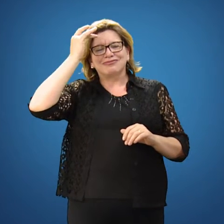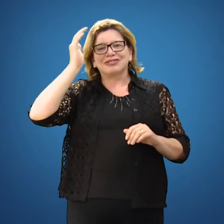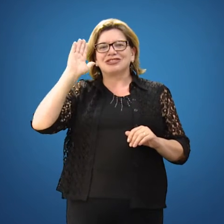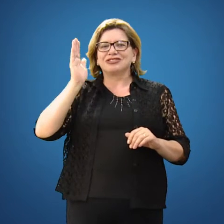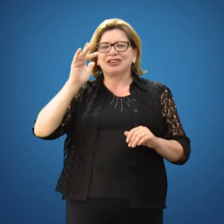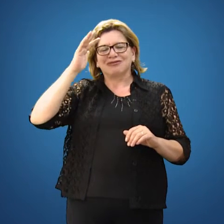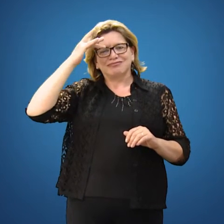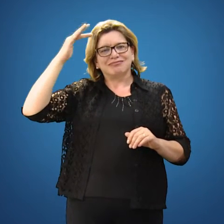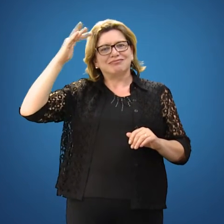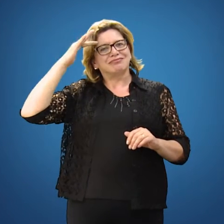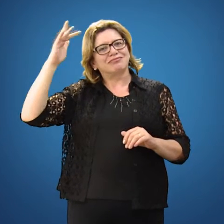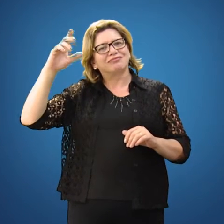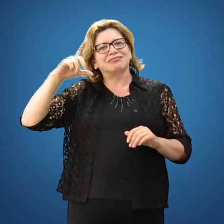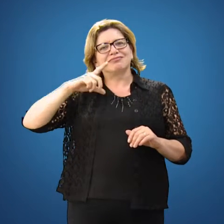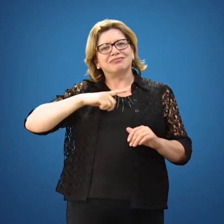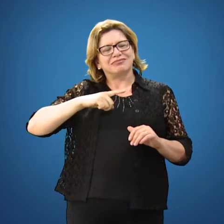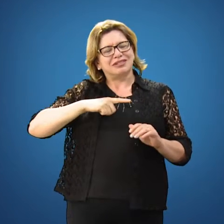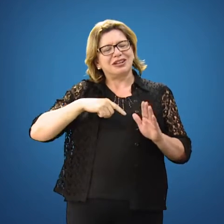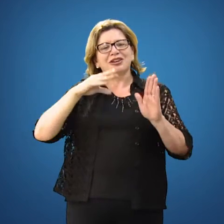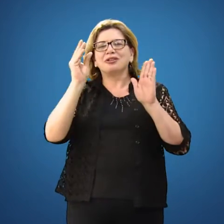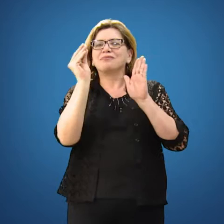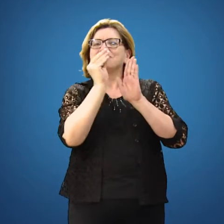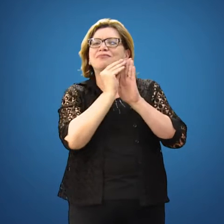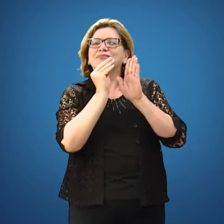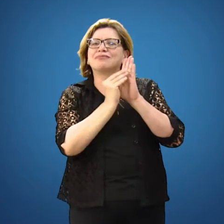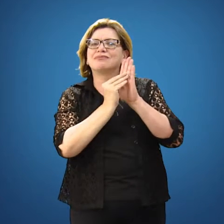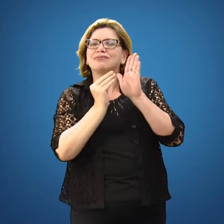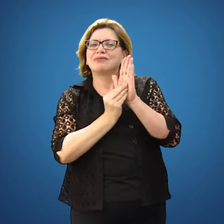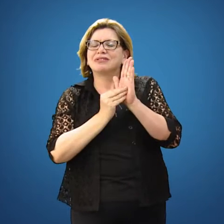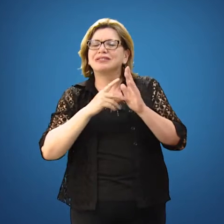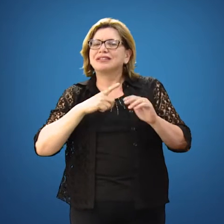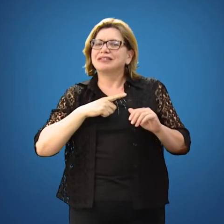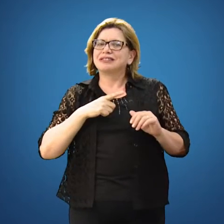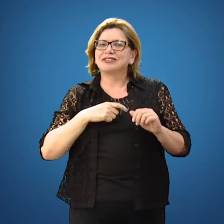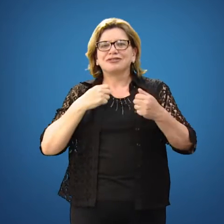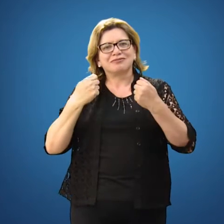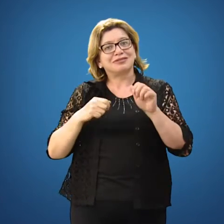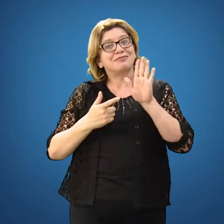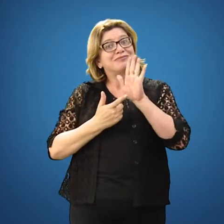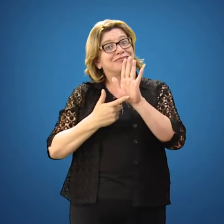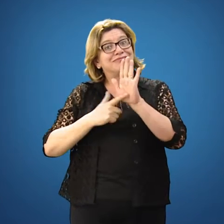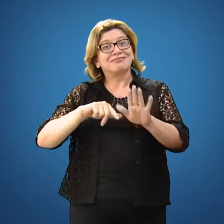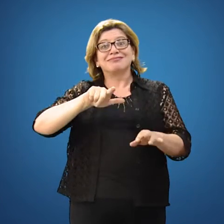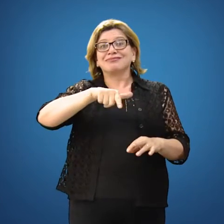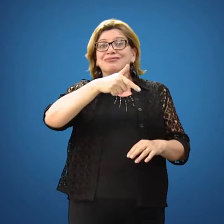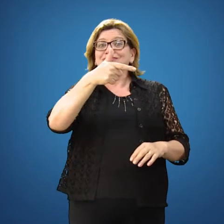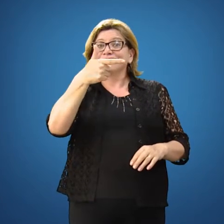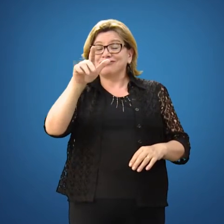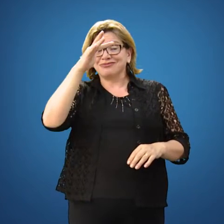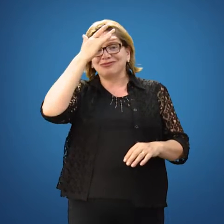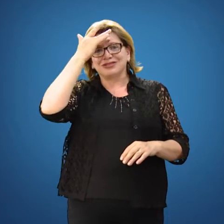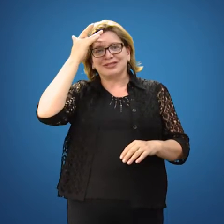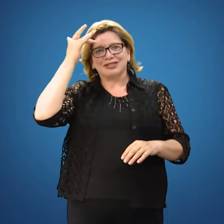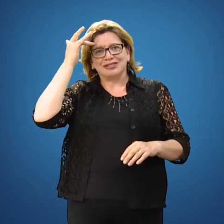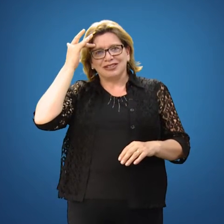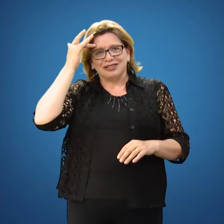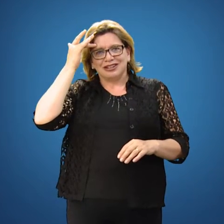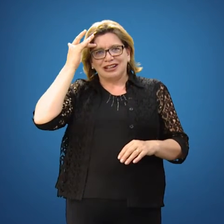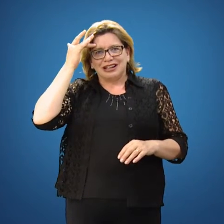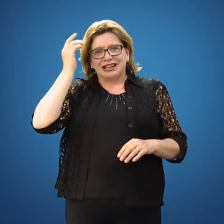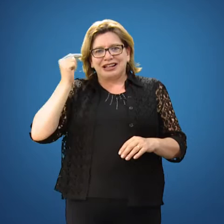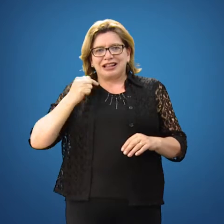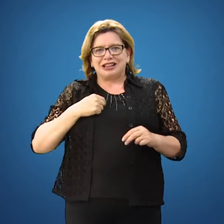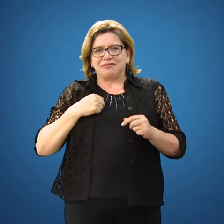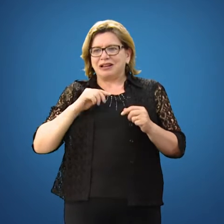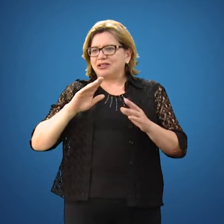com essa proposta de trabalho já viabilizada, então, para fins de implantação. Não mais relacionar